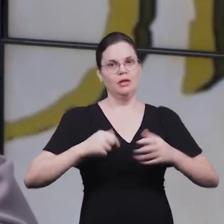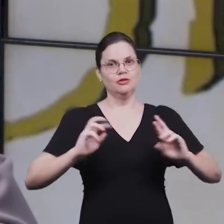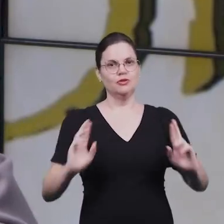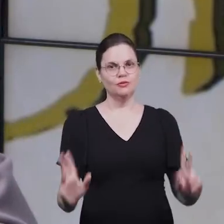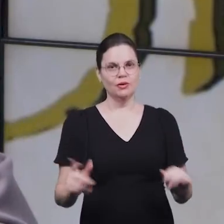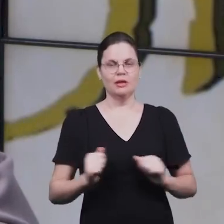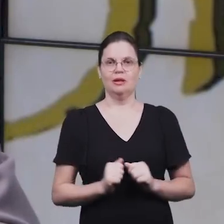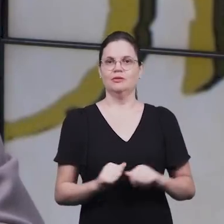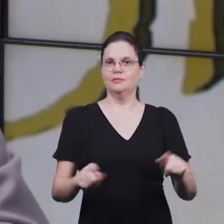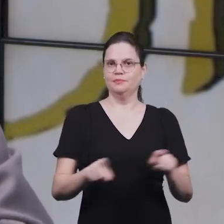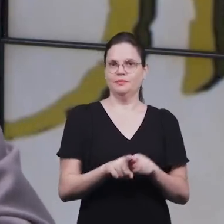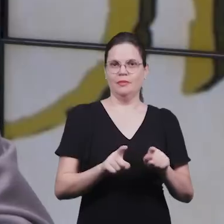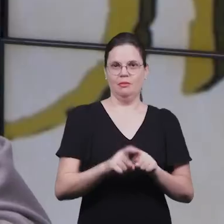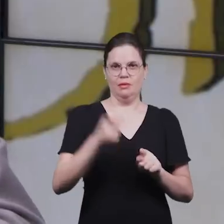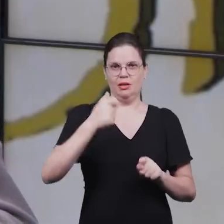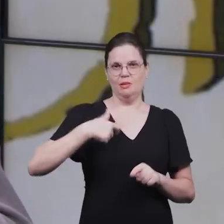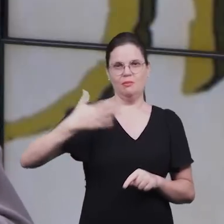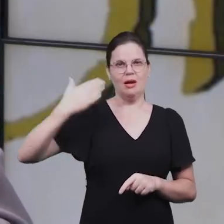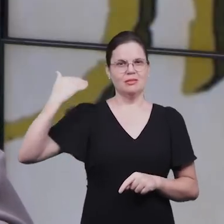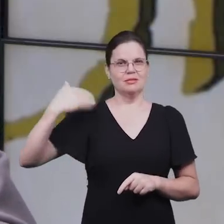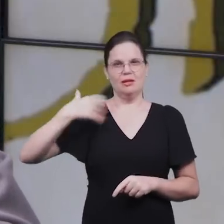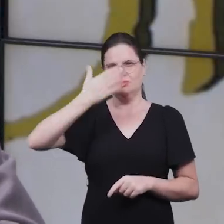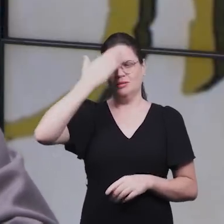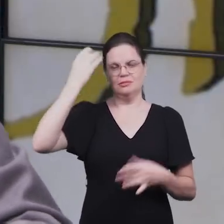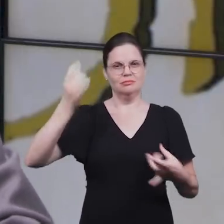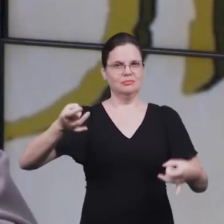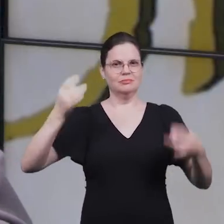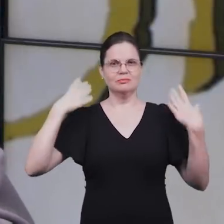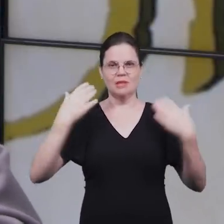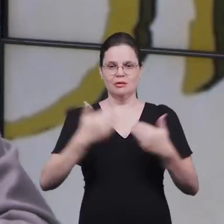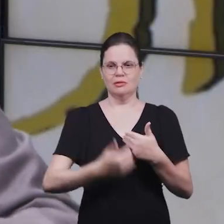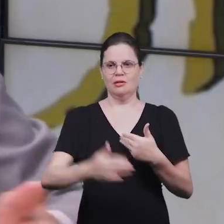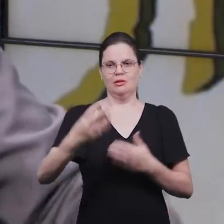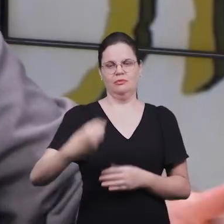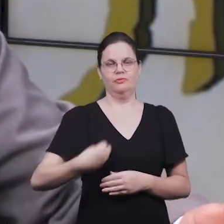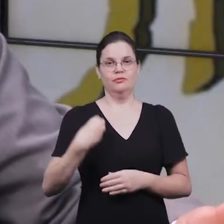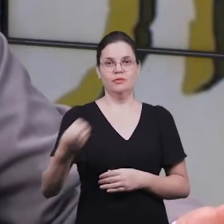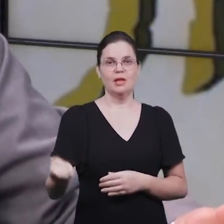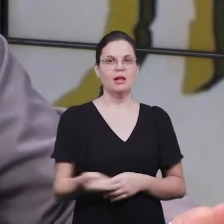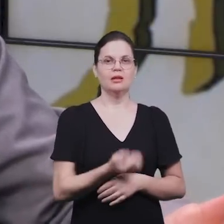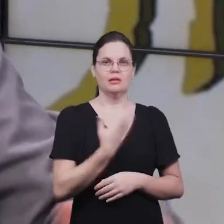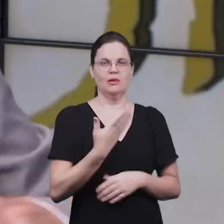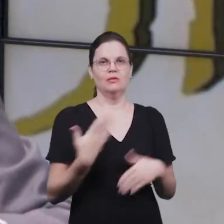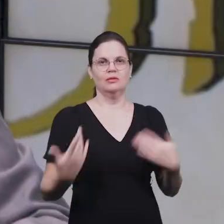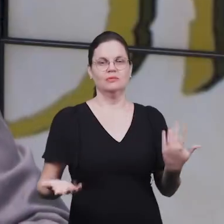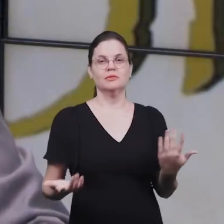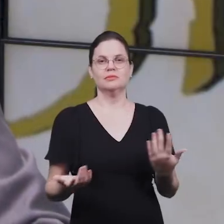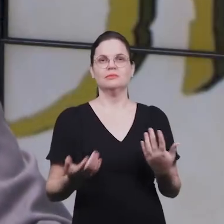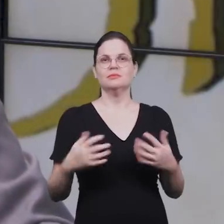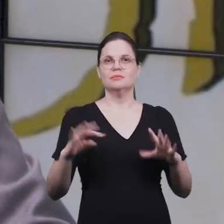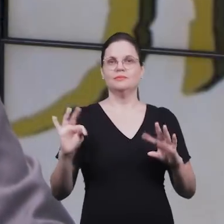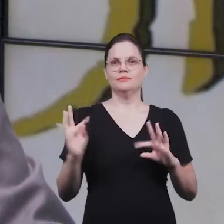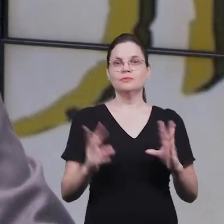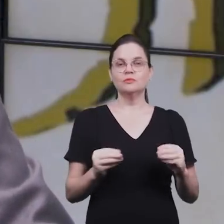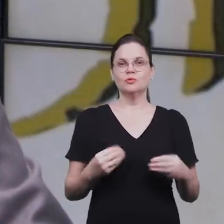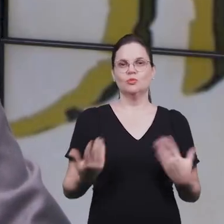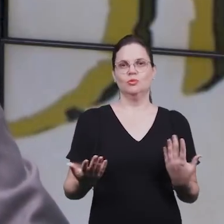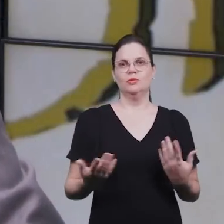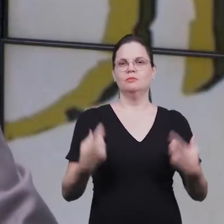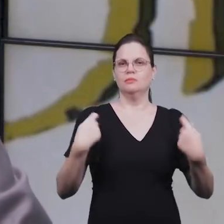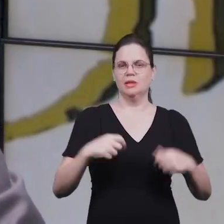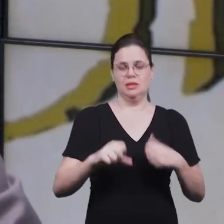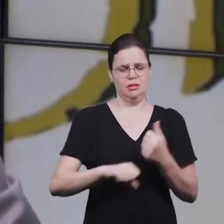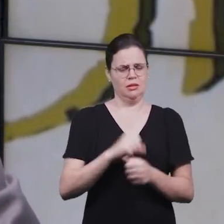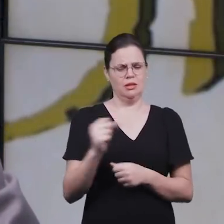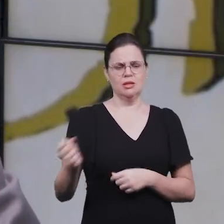um velho homem que morre, o novo homem que surge. Ou seja, né, Amadeu? Não há salvação